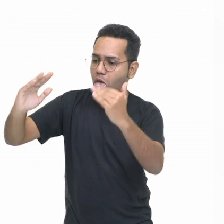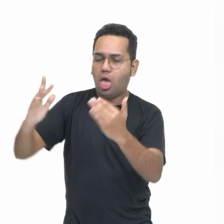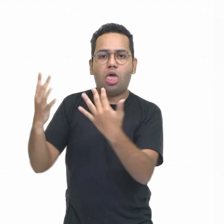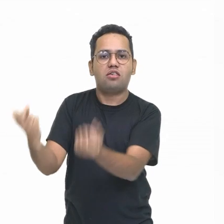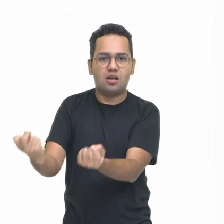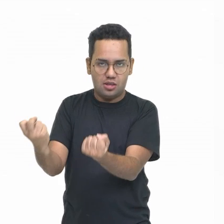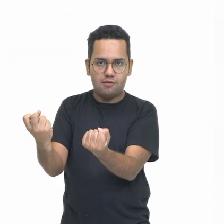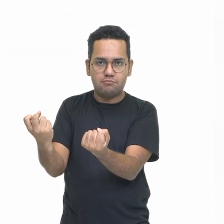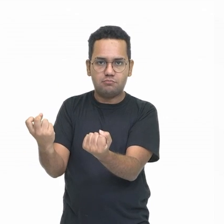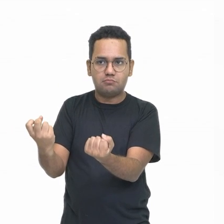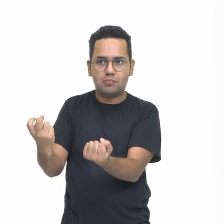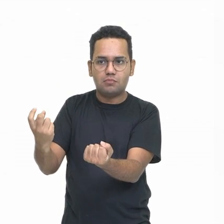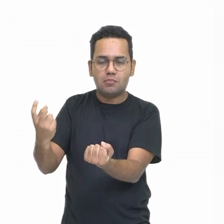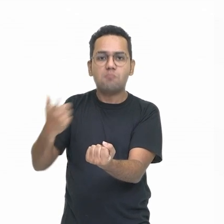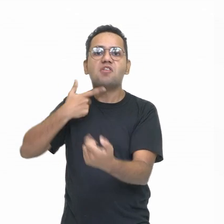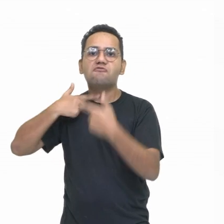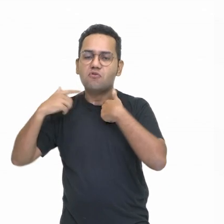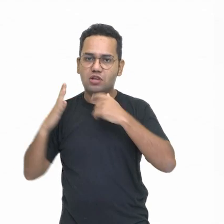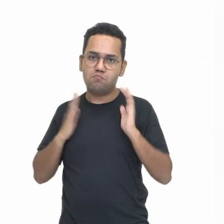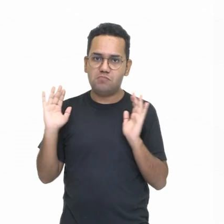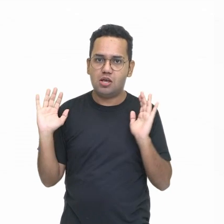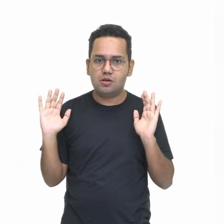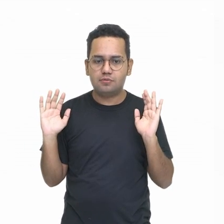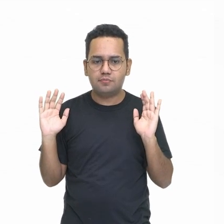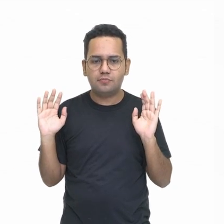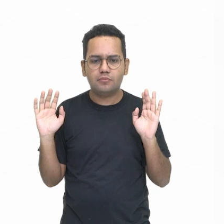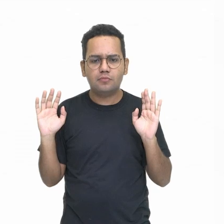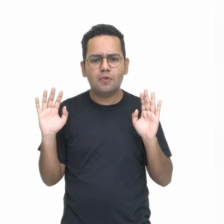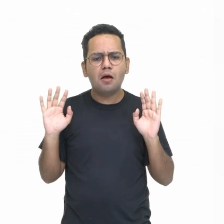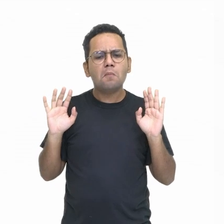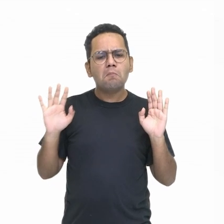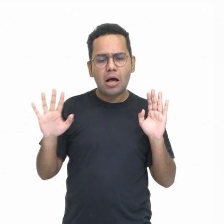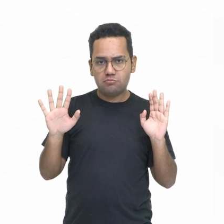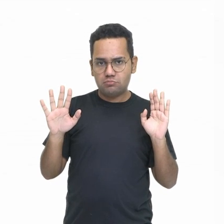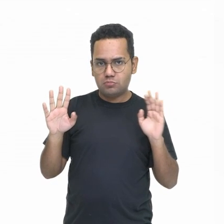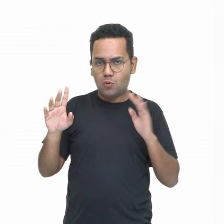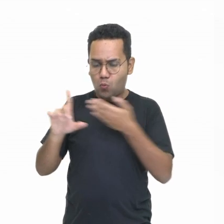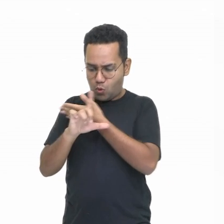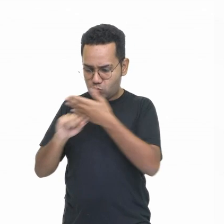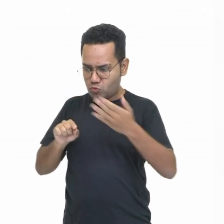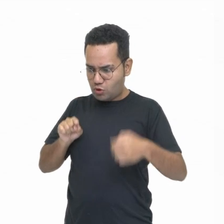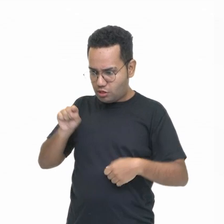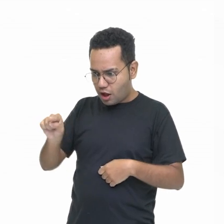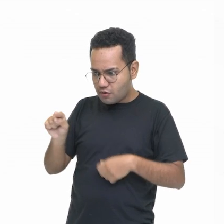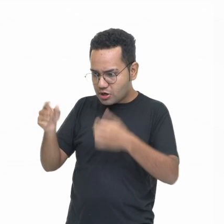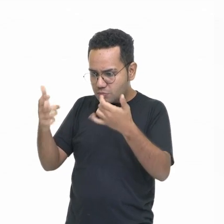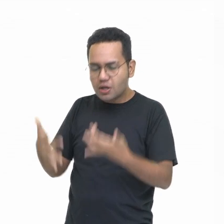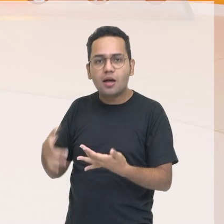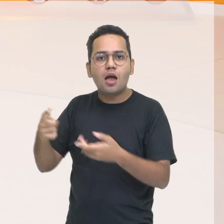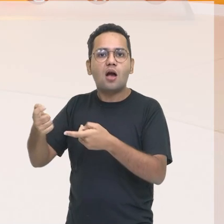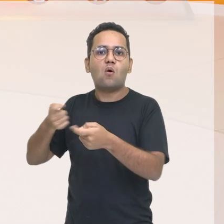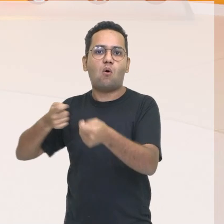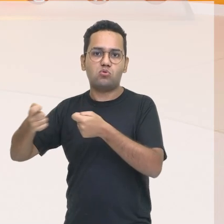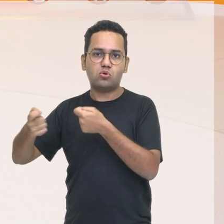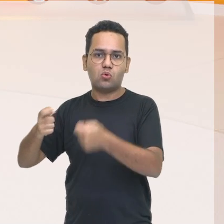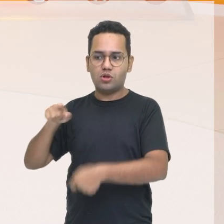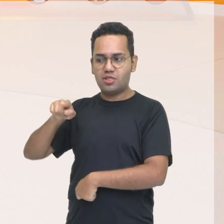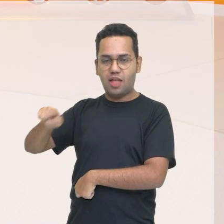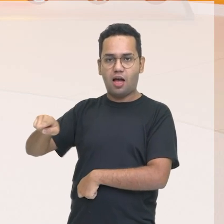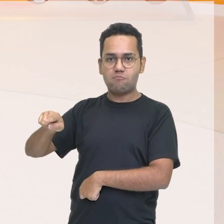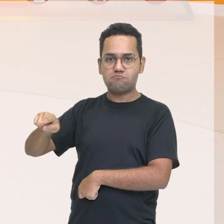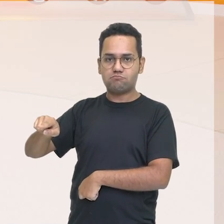chama o exercício legítimo do poder de dominação. Né? Então, ele vai criar esse conceito